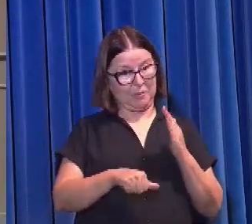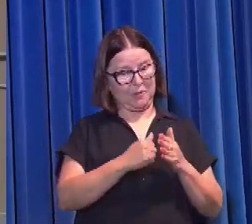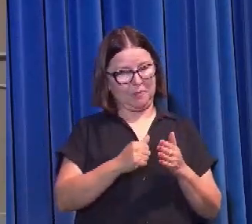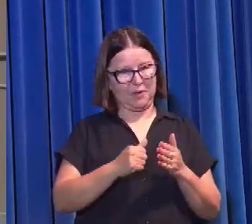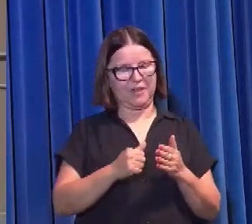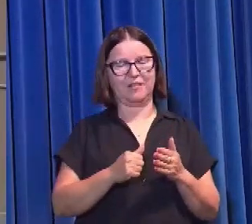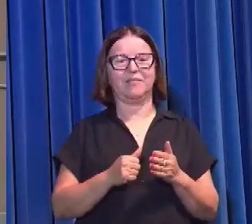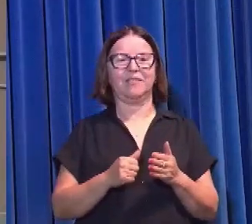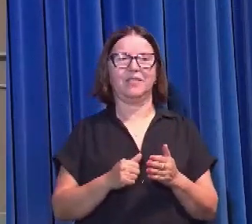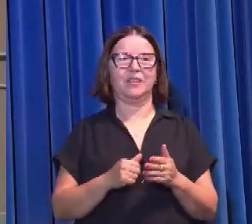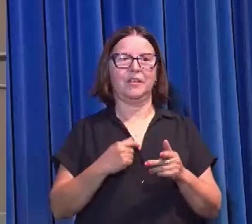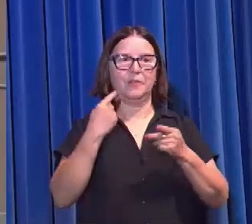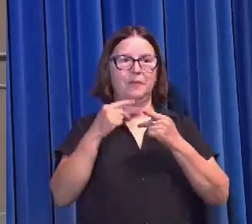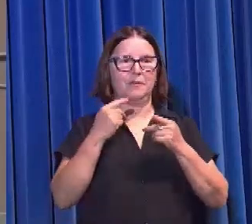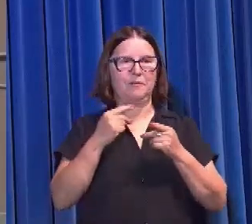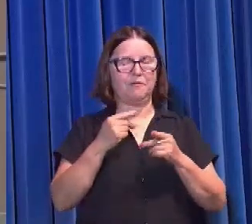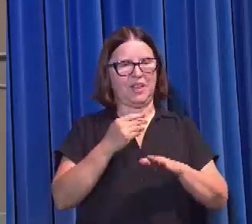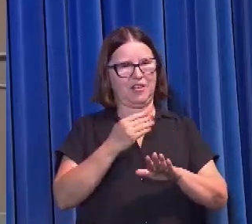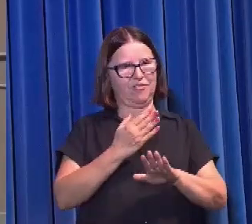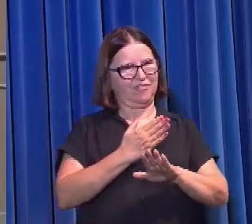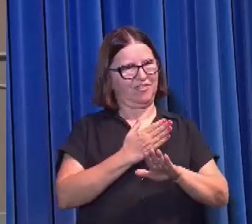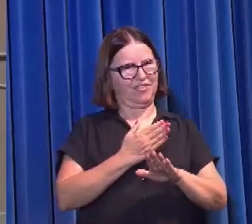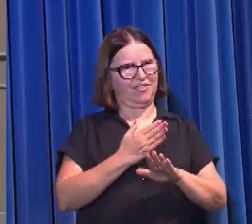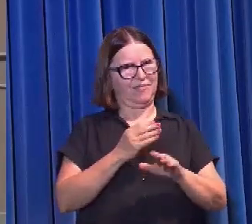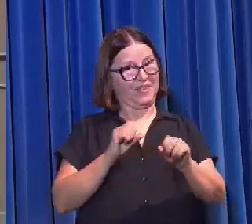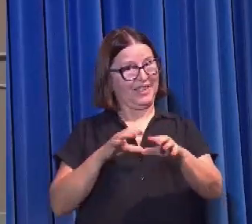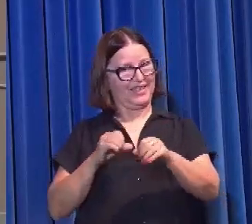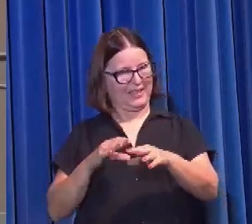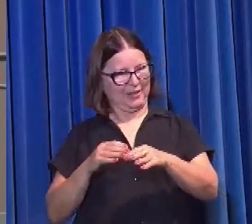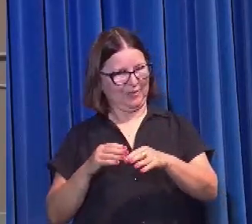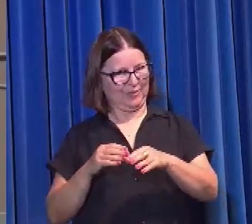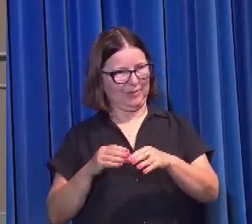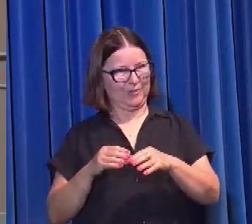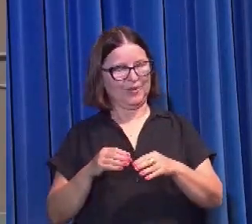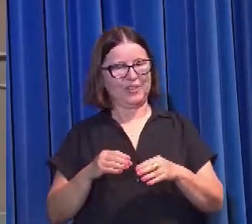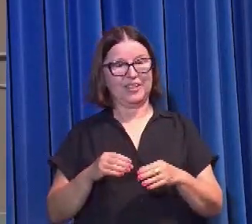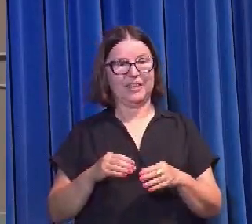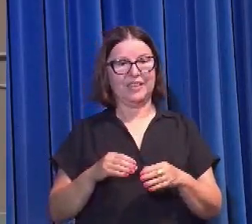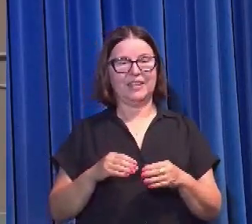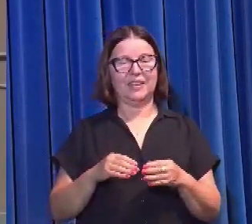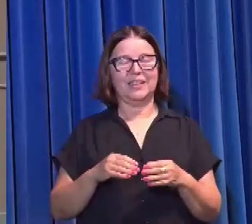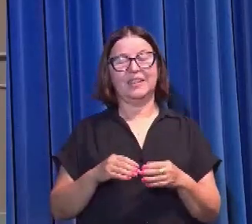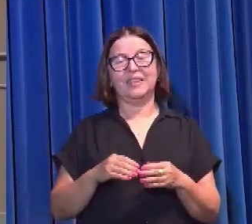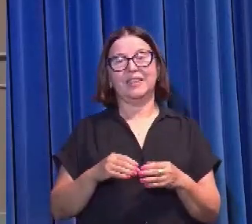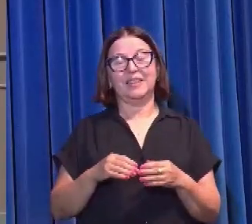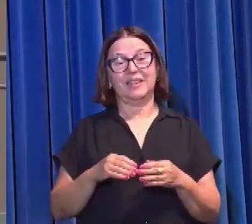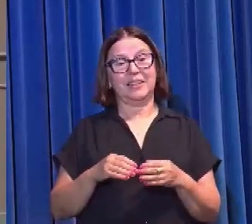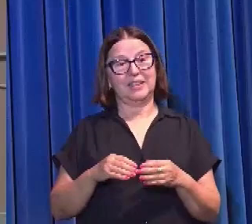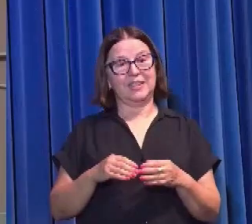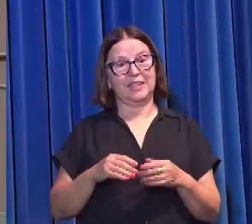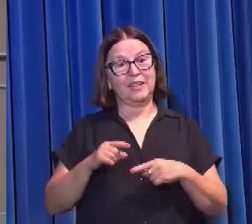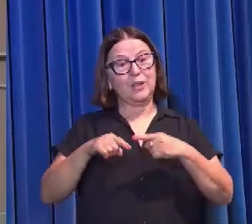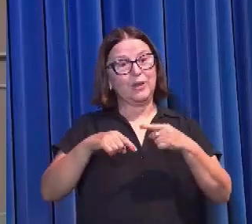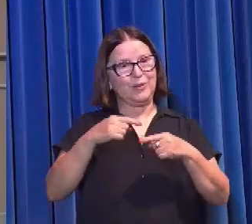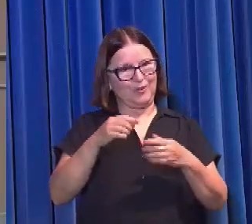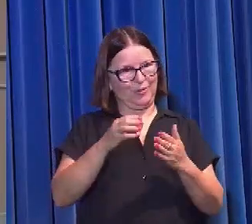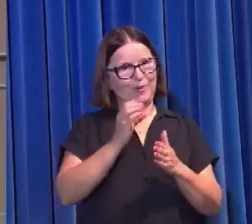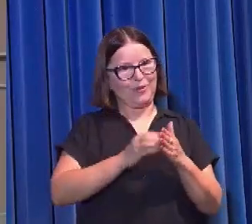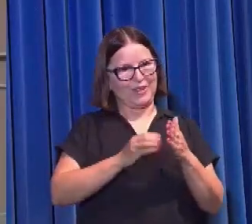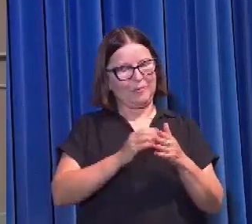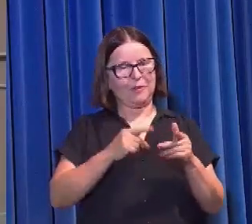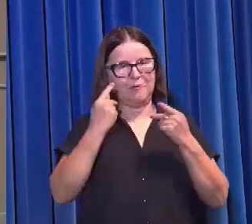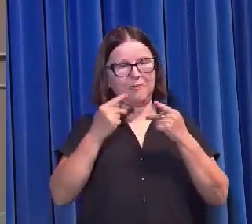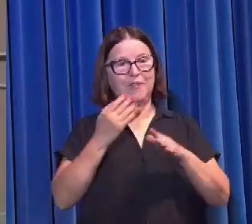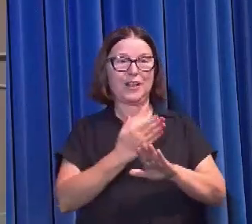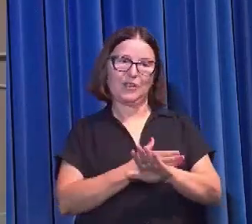os 3 últimos tratam de prática. Toda doutrina está atrelada à prática. A vida cristã não